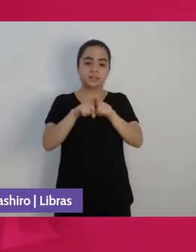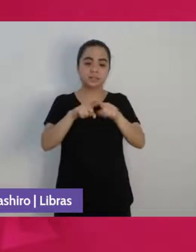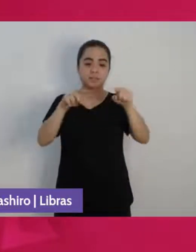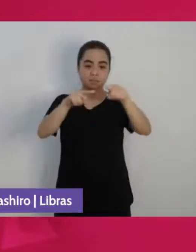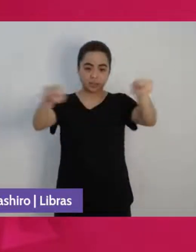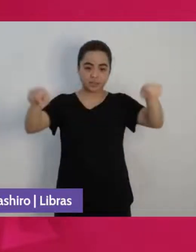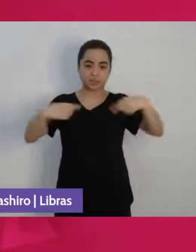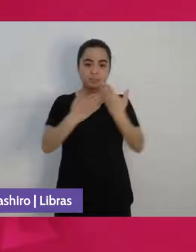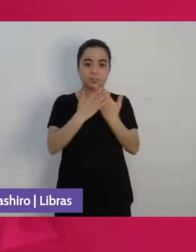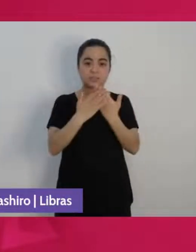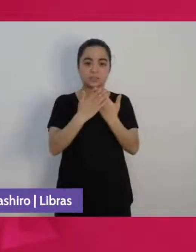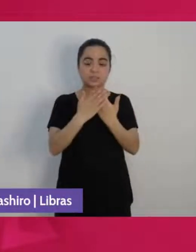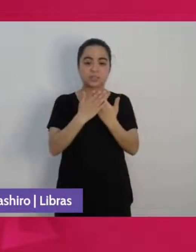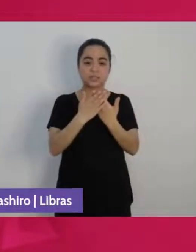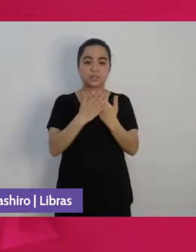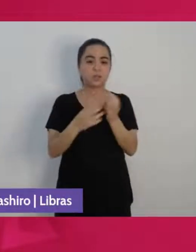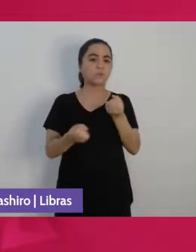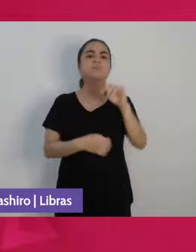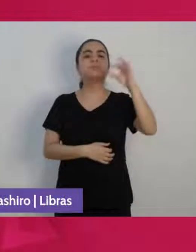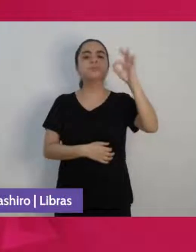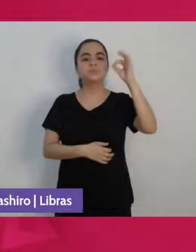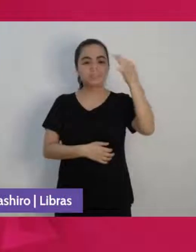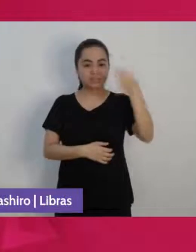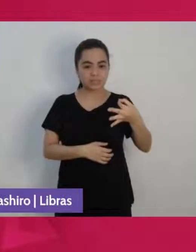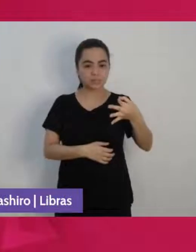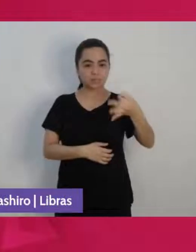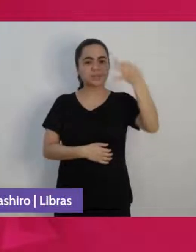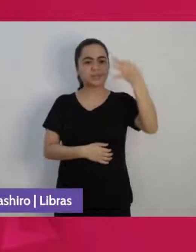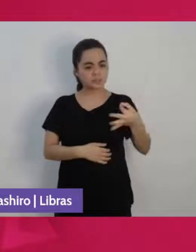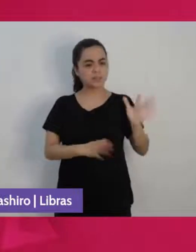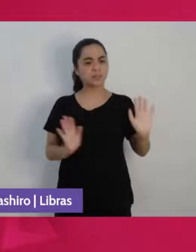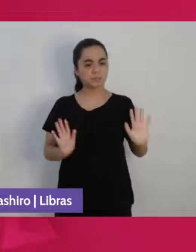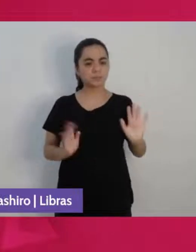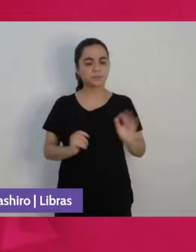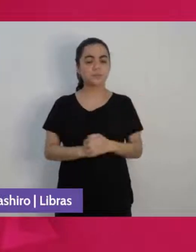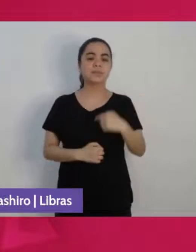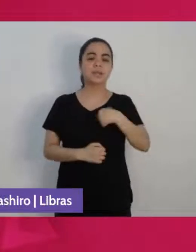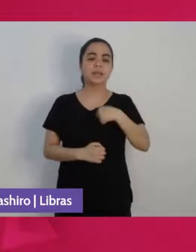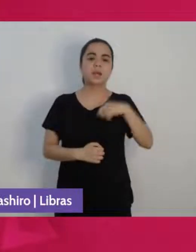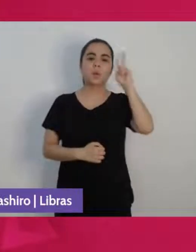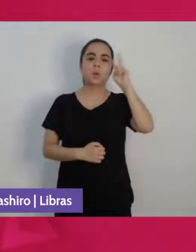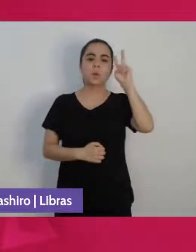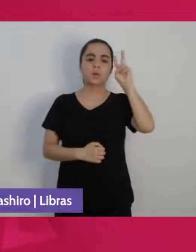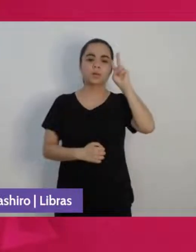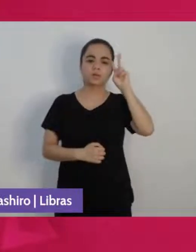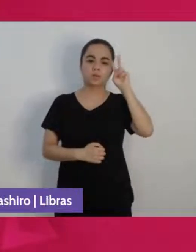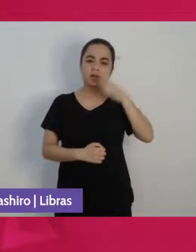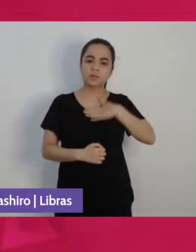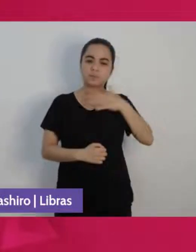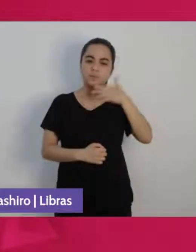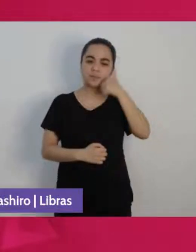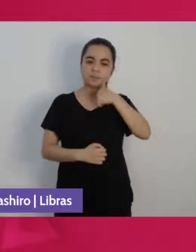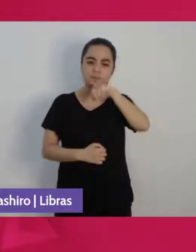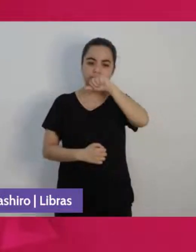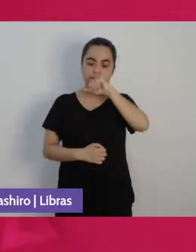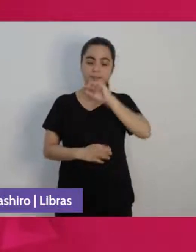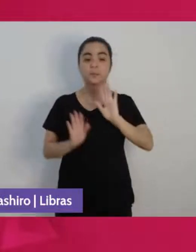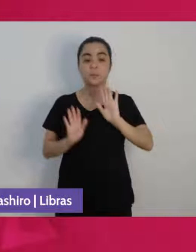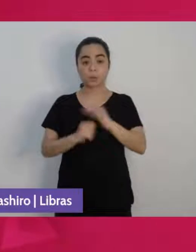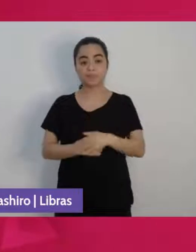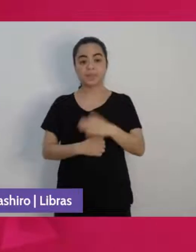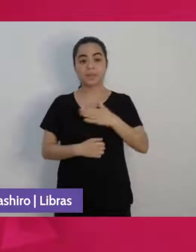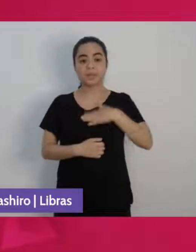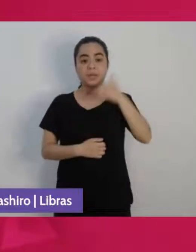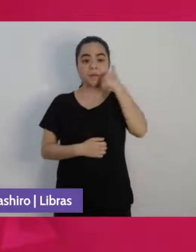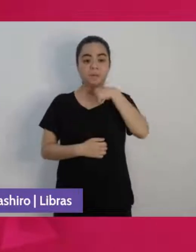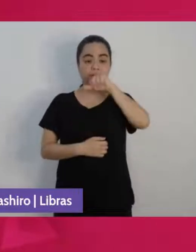certíssimo, muito, muito certo. Eu vou contar uma história da minha mãe. Minha mãe, quando a gente